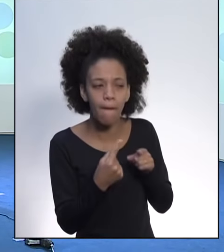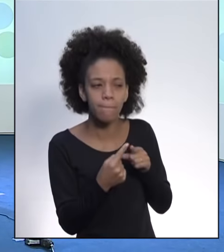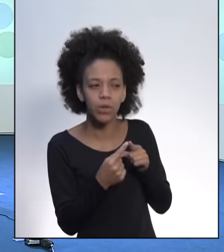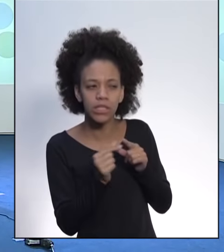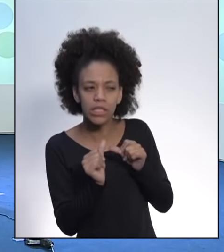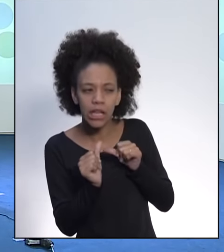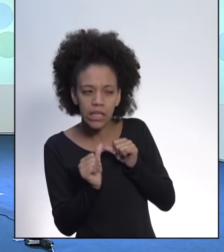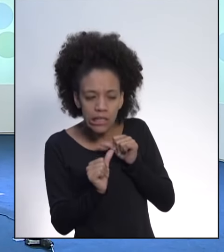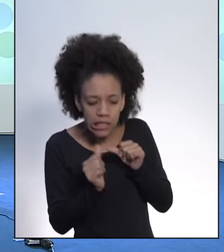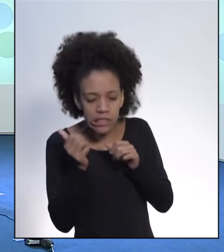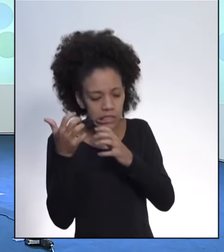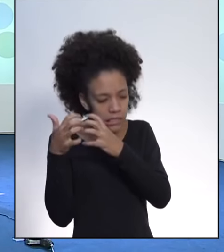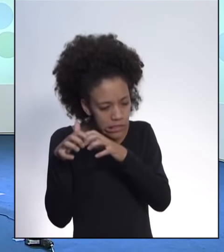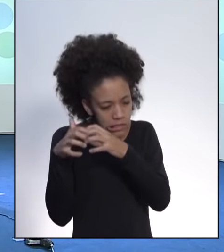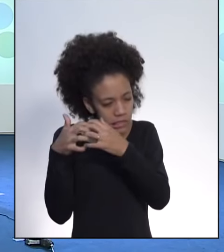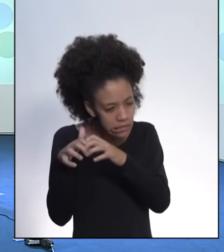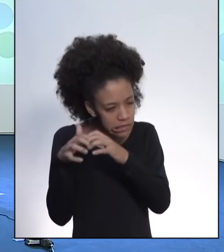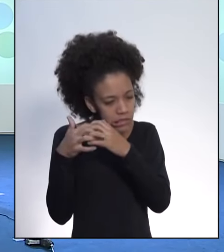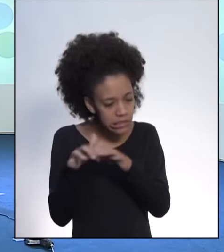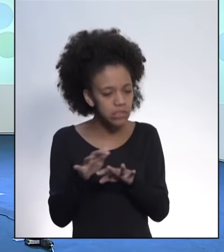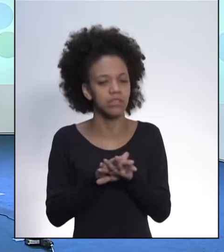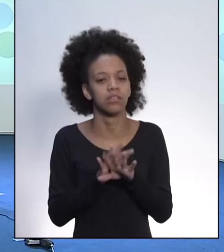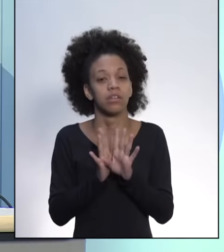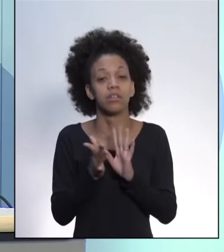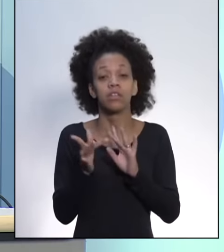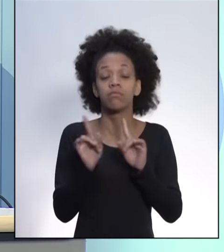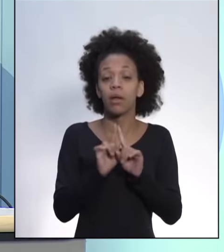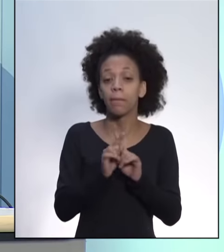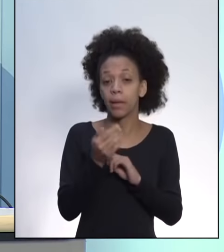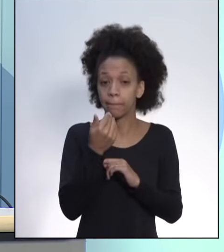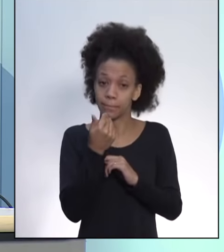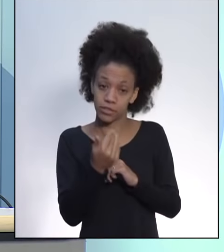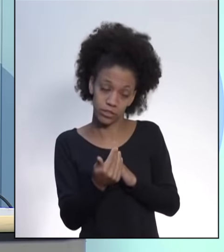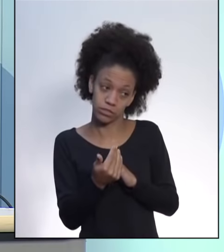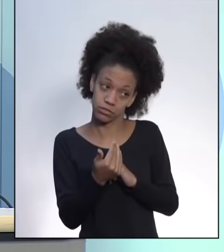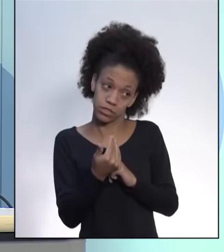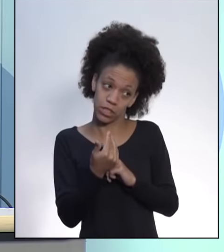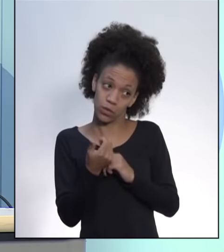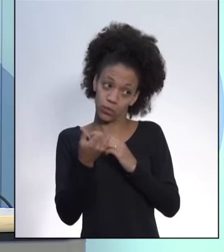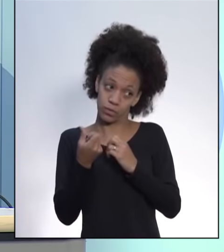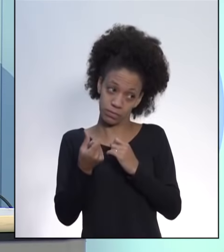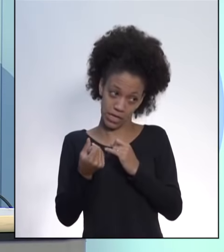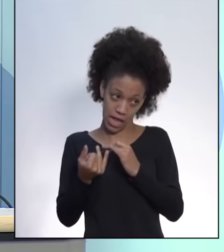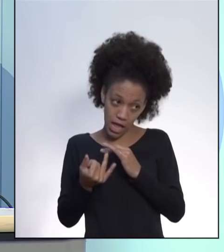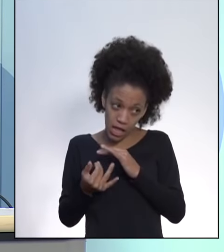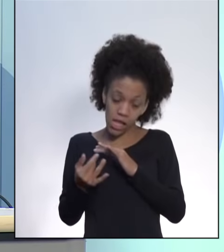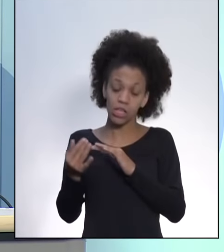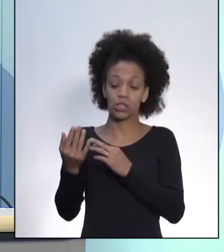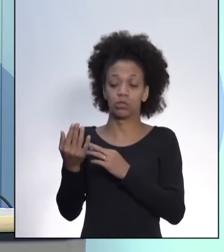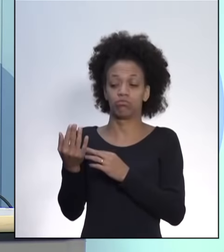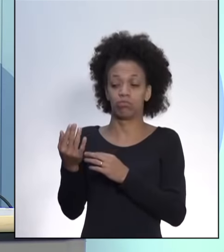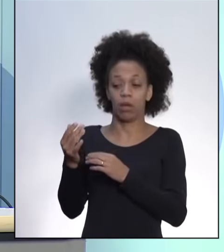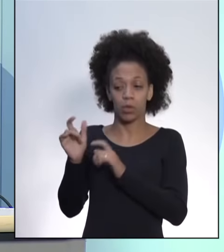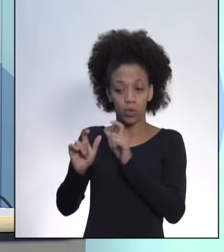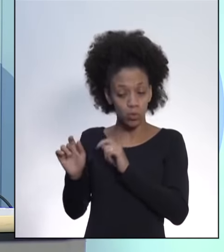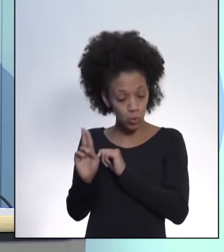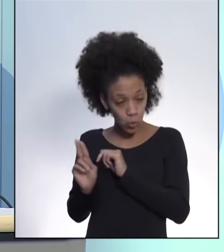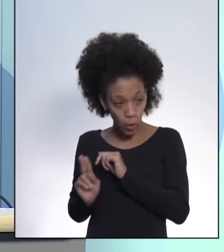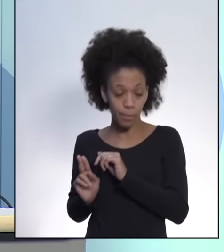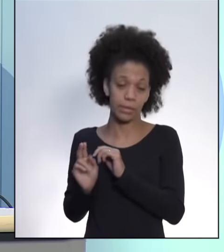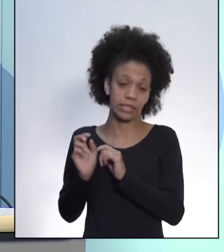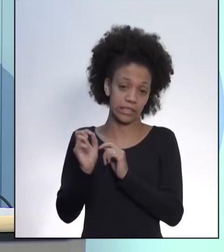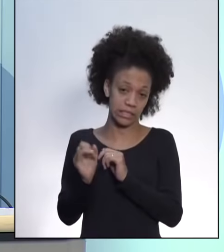formulando ainda os pensamentos dele e eles estão fazendo um pedido que disse que eu não falei os alunos que comentaram né se eles